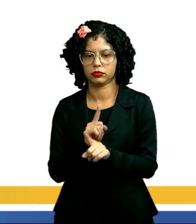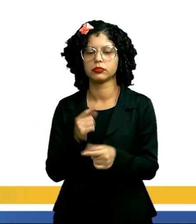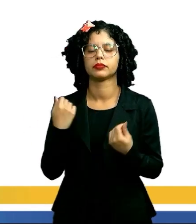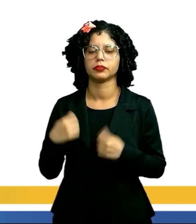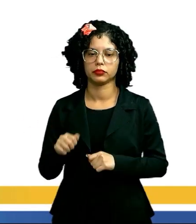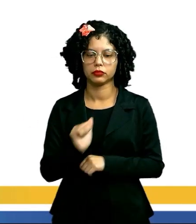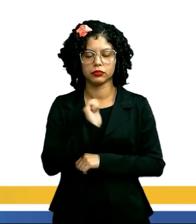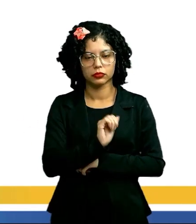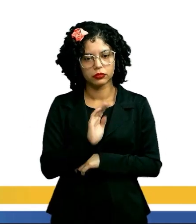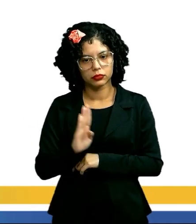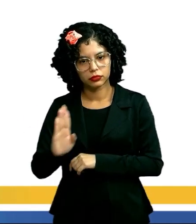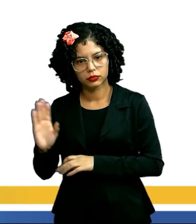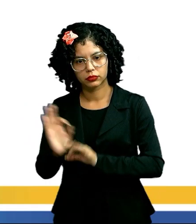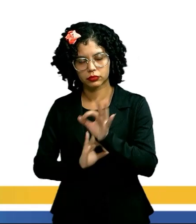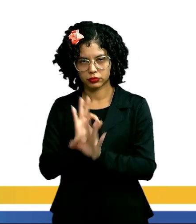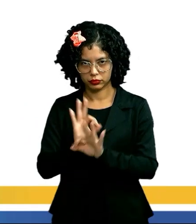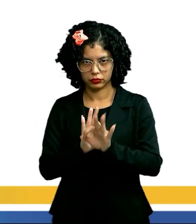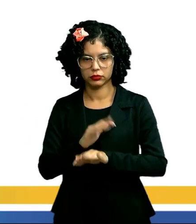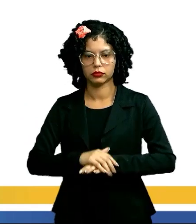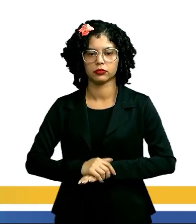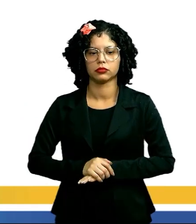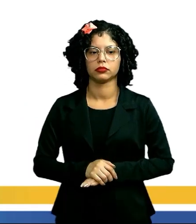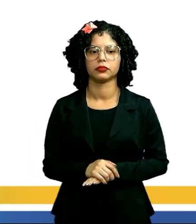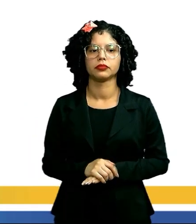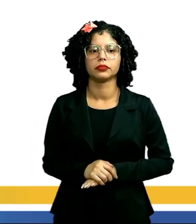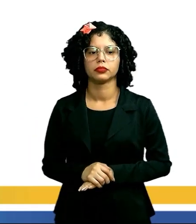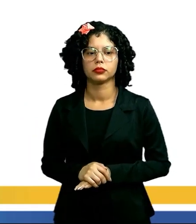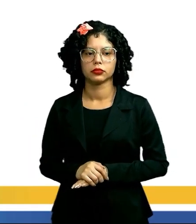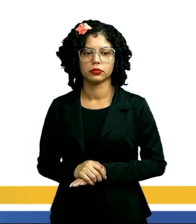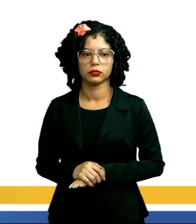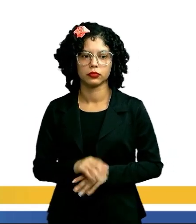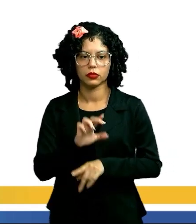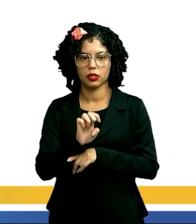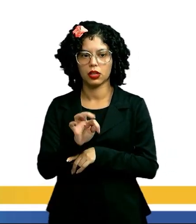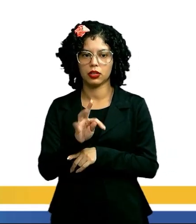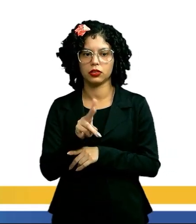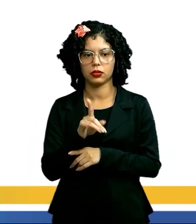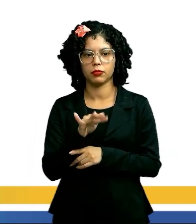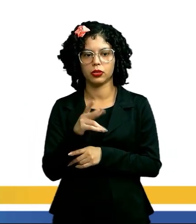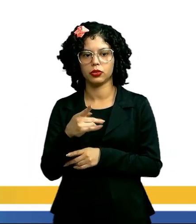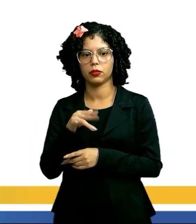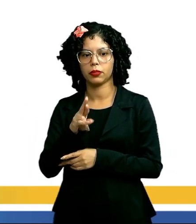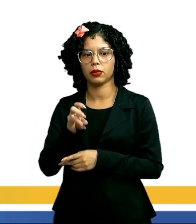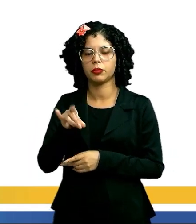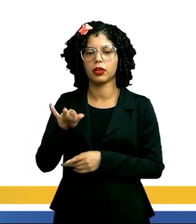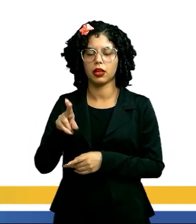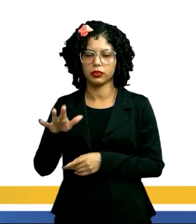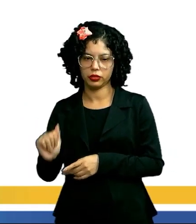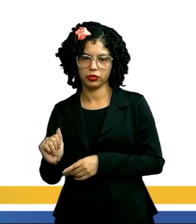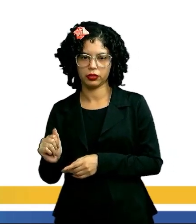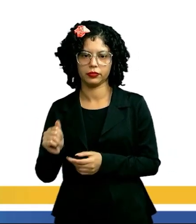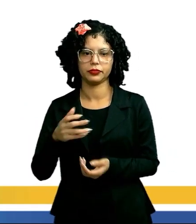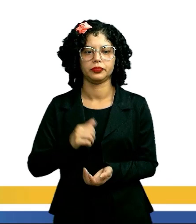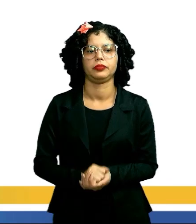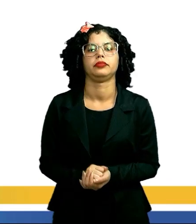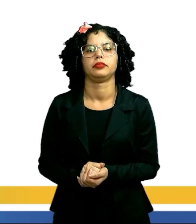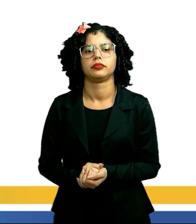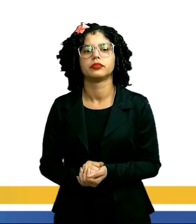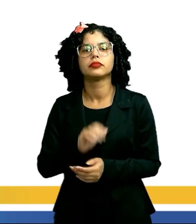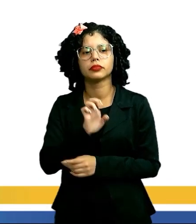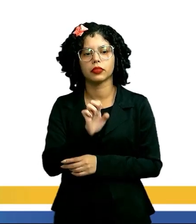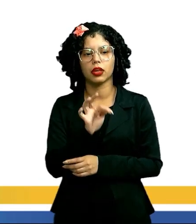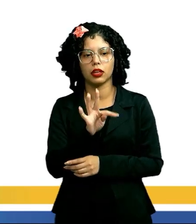maior, eu devo organizá-los em ordem alfabética. Então, olha só como que fica ali a nossa nomenclatura. O nosso primeiro radical é